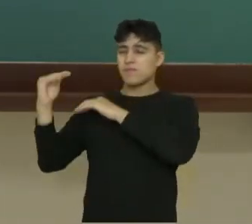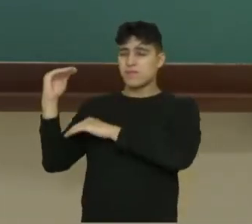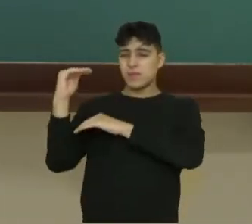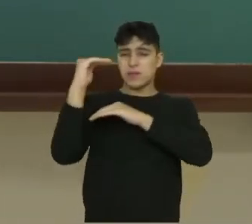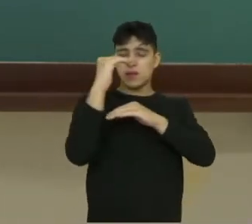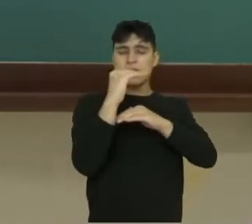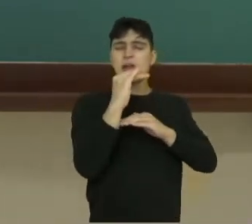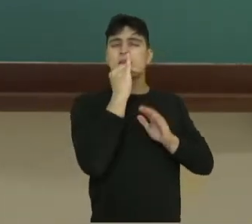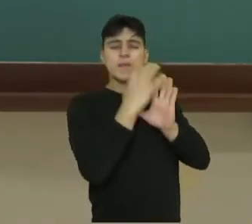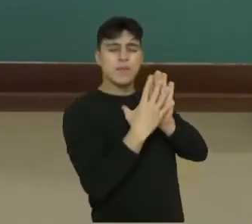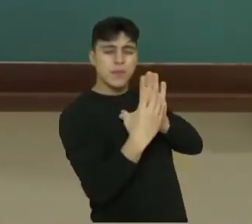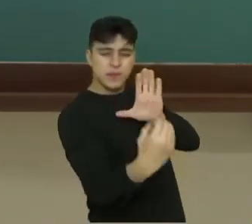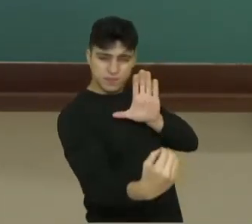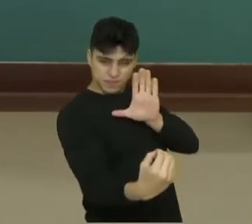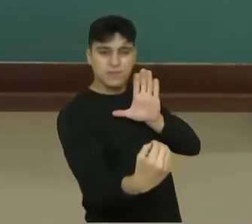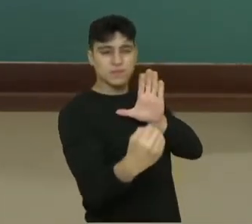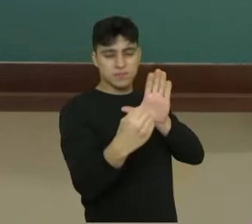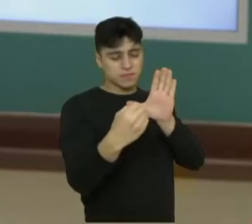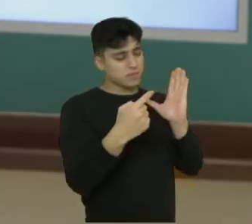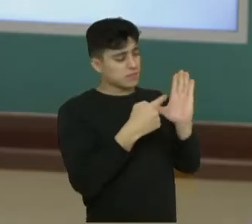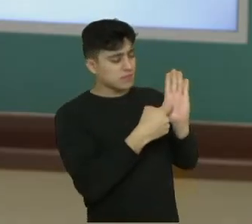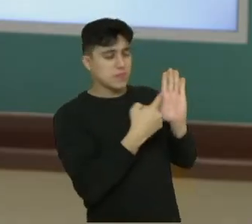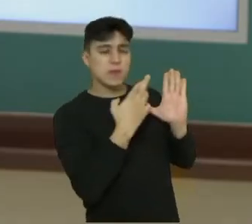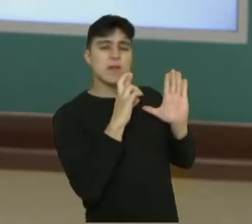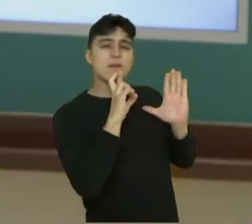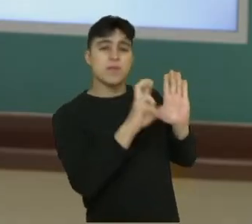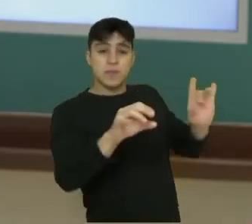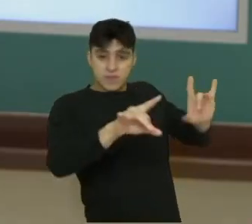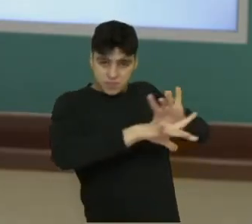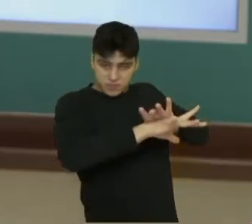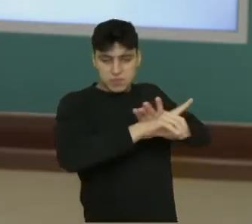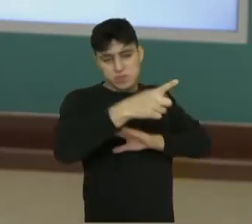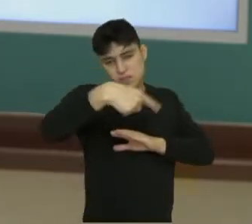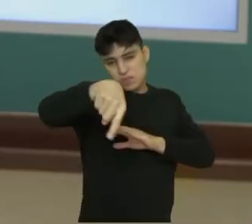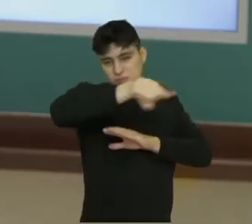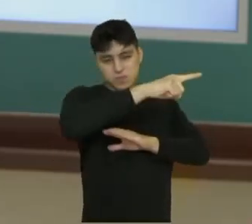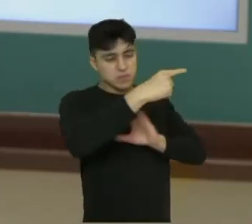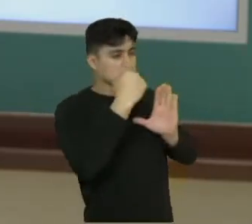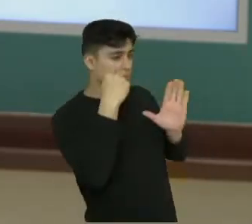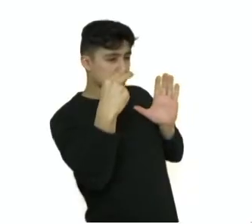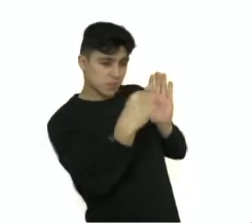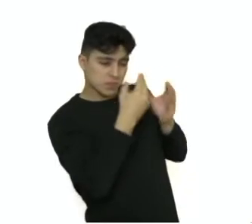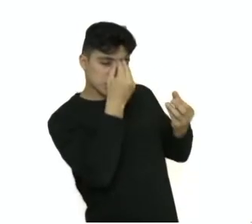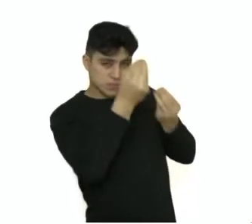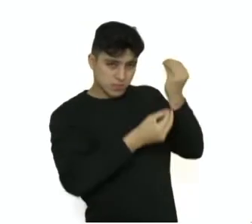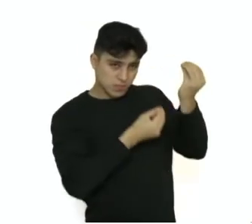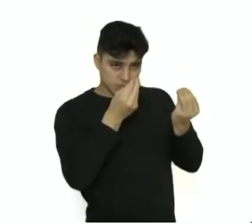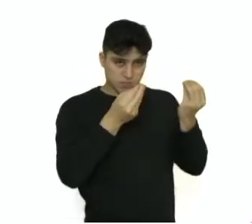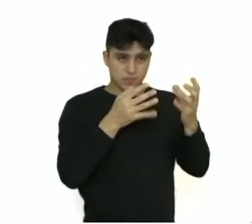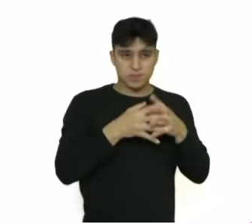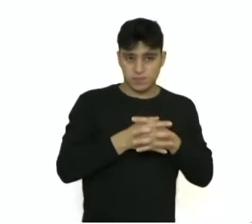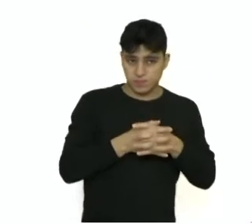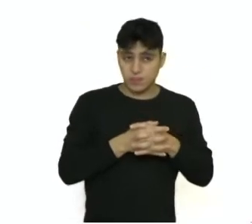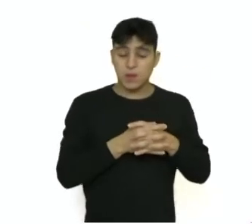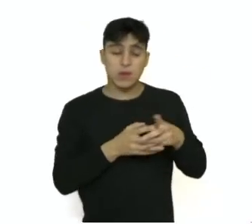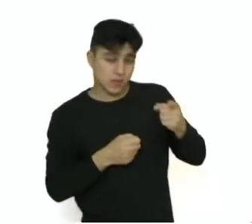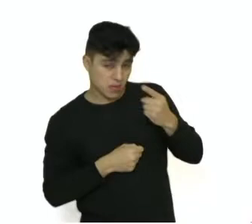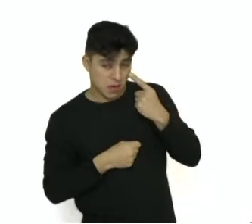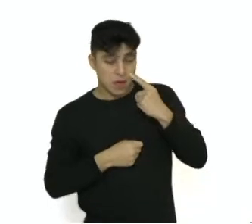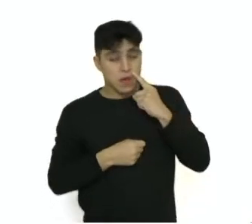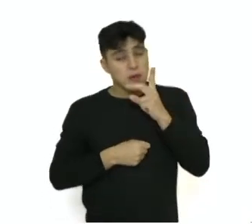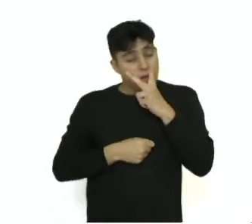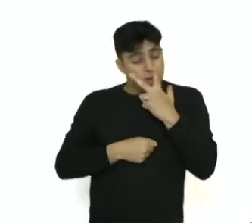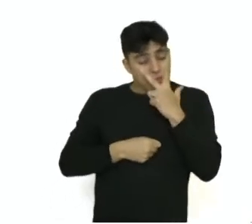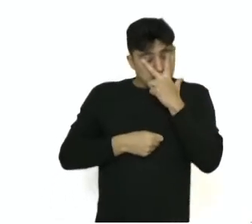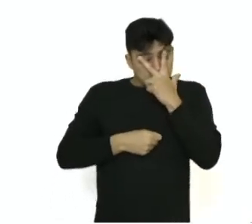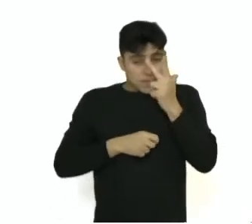poder partir o ponto de discussão. Bem, então, no primeiro caso, o que que a gente tem aqui? Em sua opinião, o que teria levado o